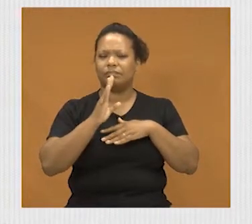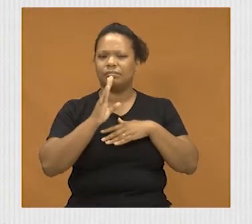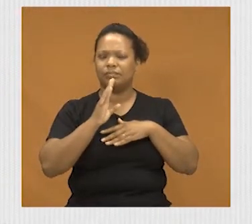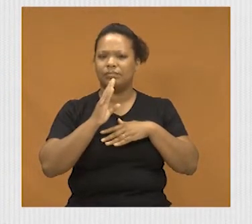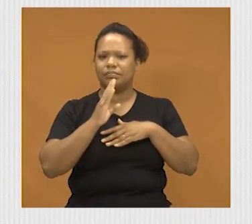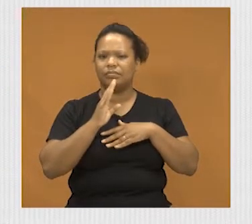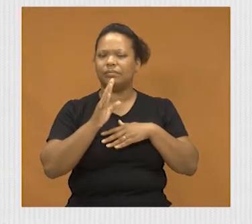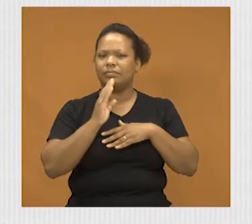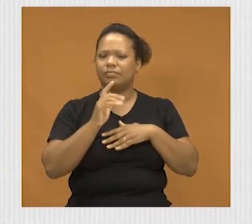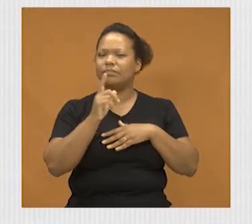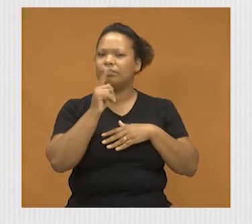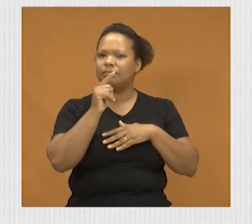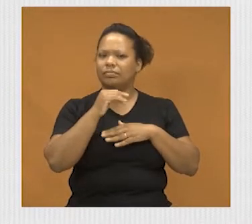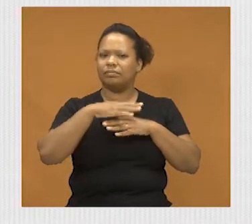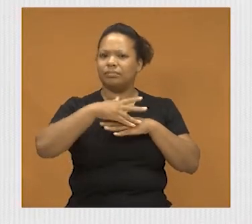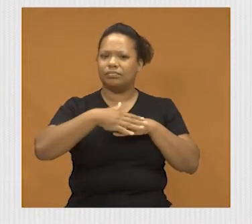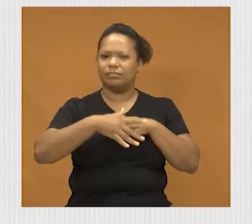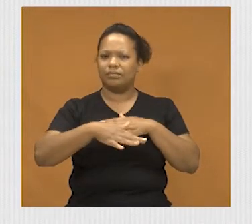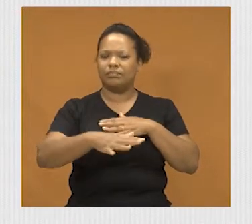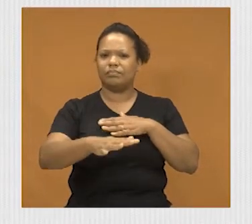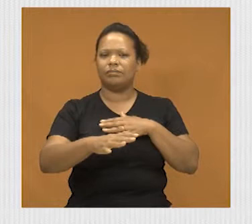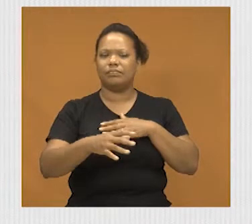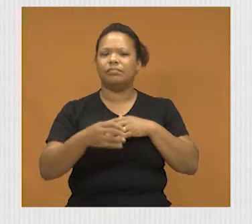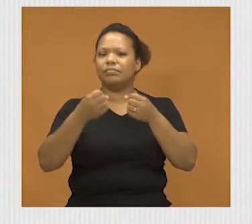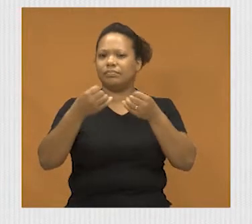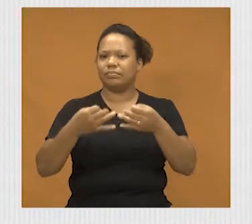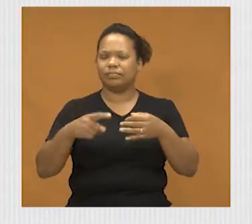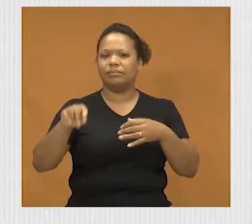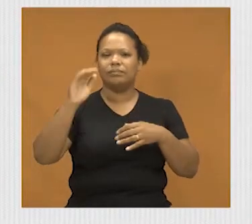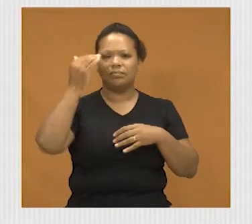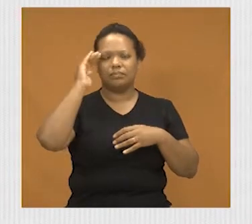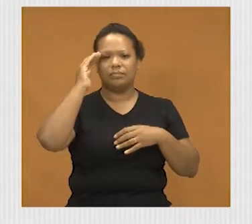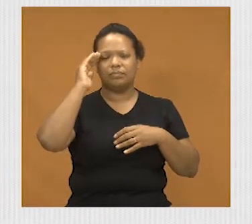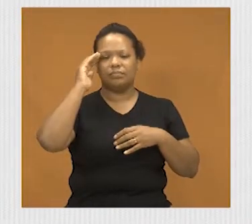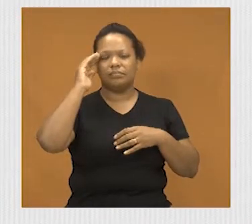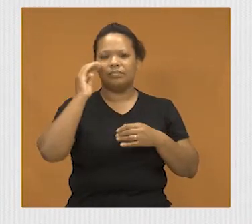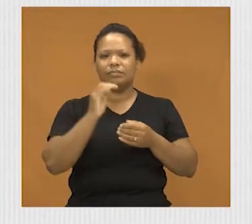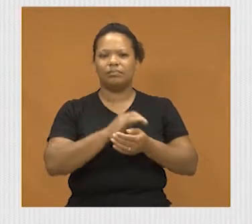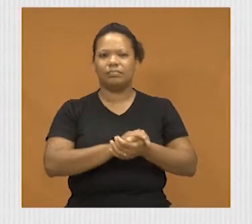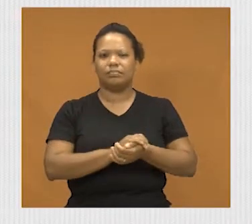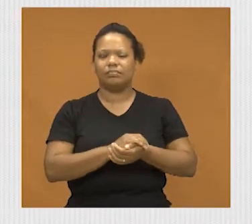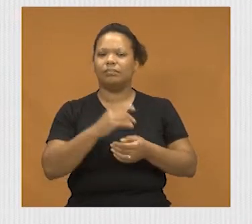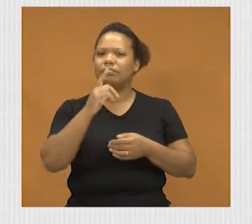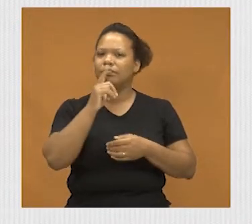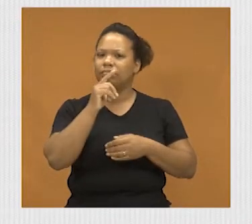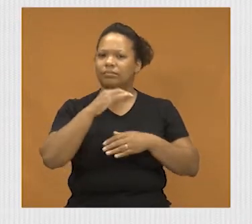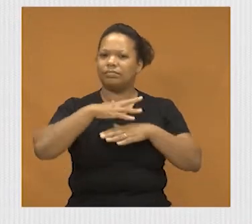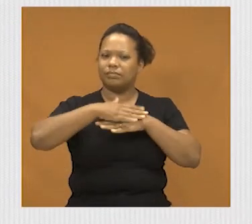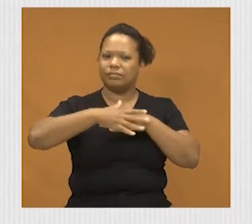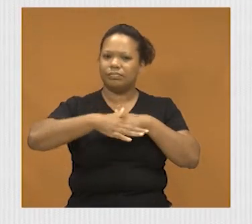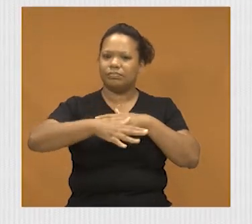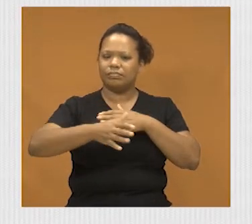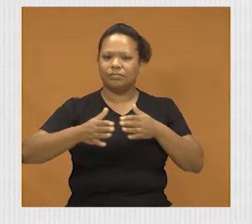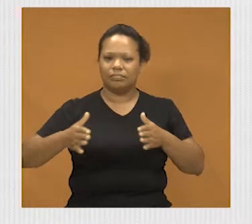águas fluviais vai poder entender o que eu estou falando. Então, se você tem uma água correndo